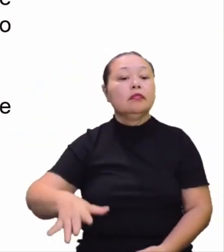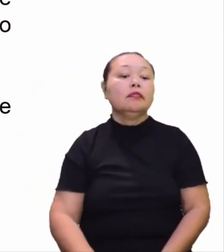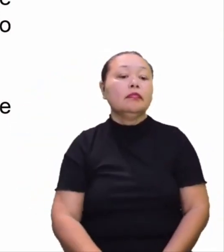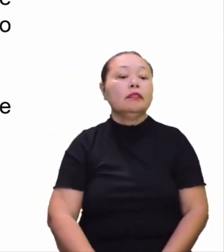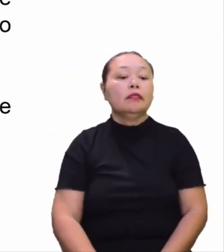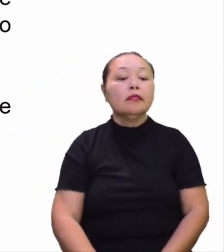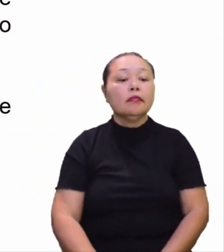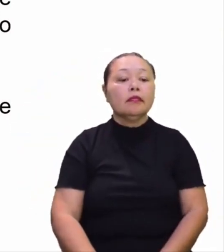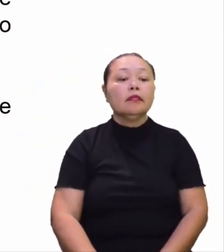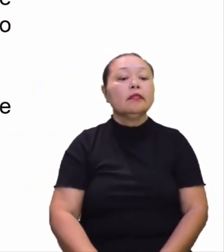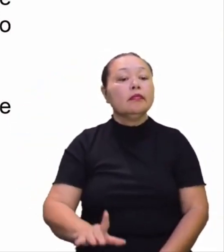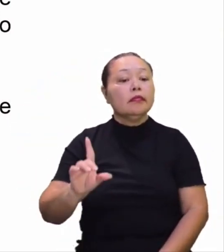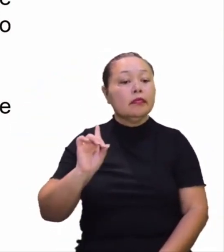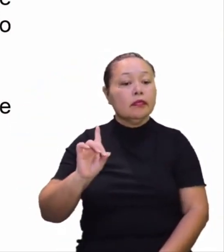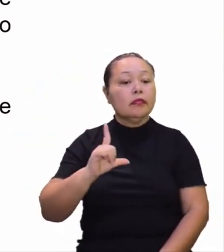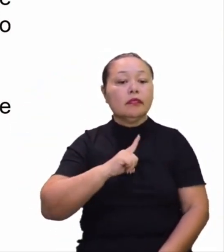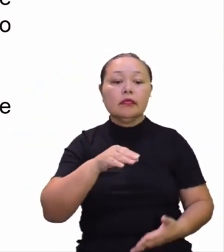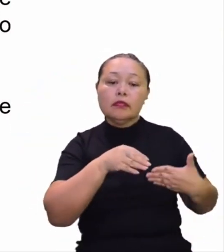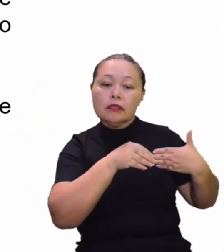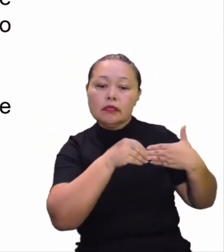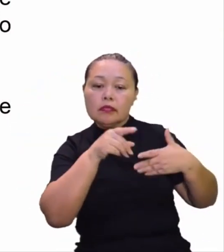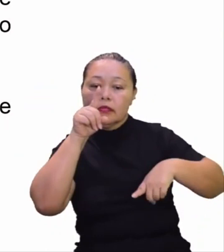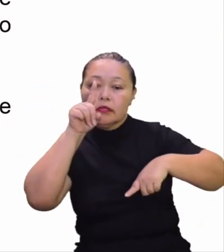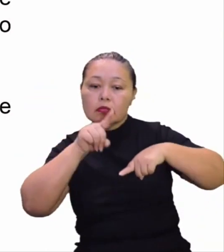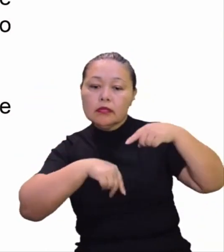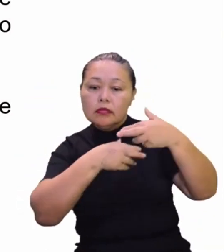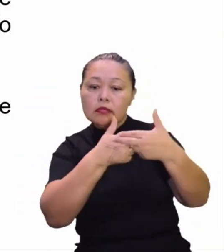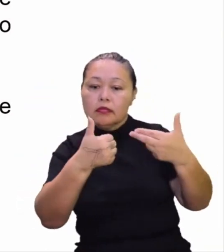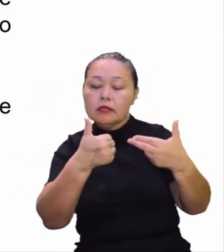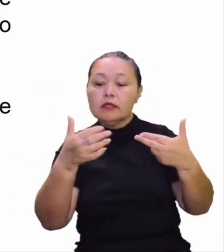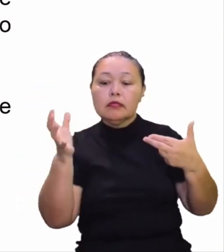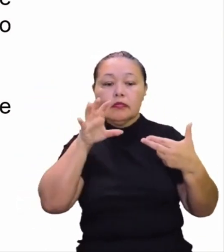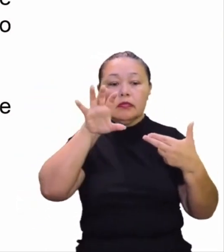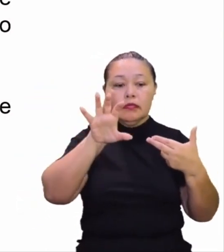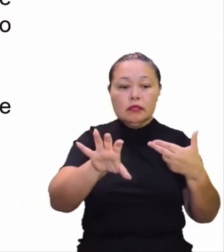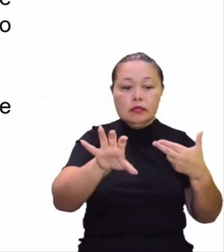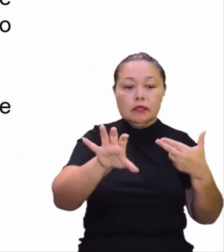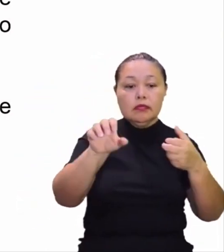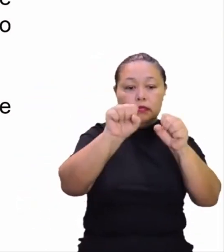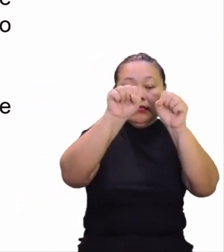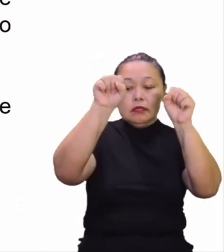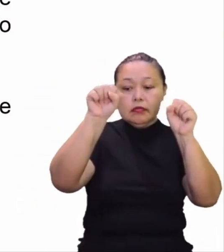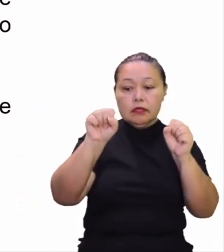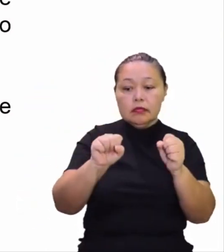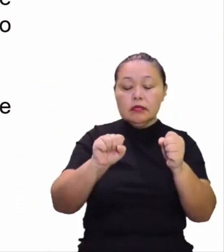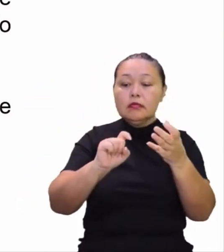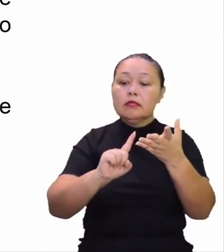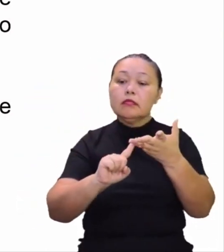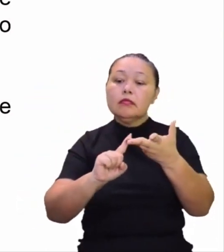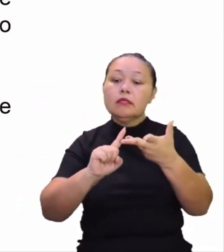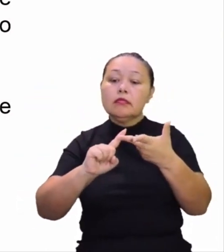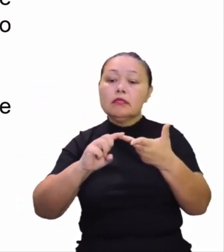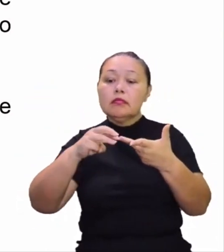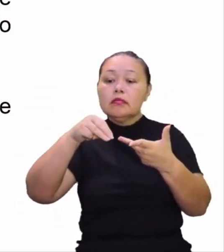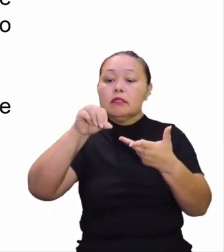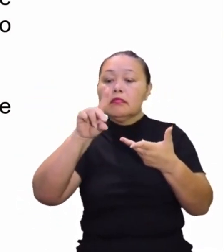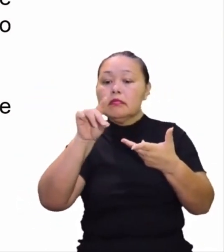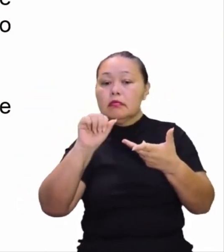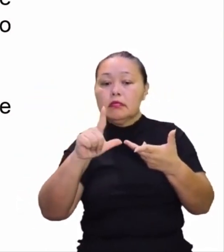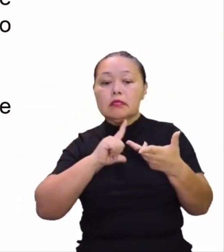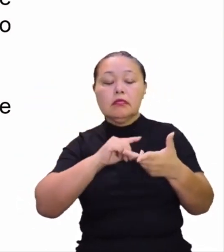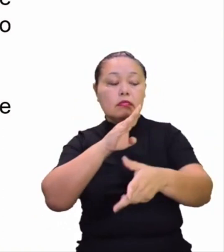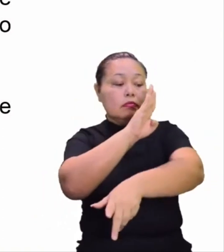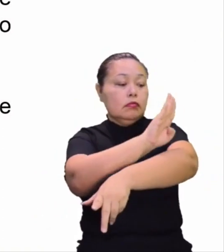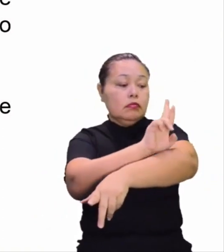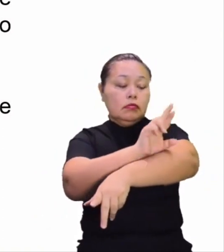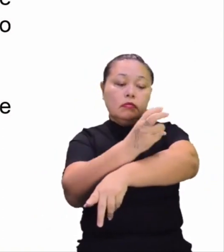do Amazonas. D. A via de escoamento de cargas do Centro-Oeste pelo sistema multimodal